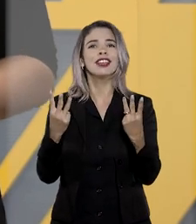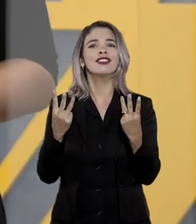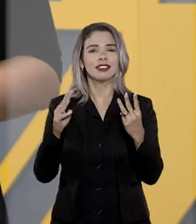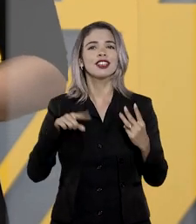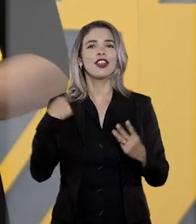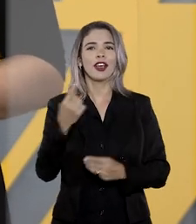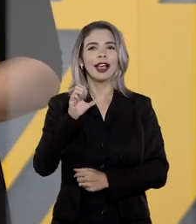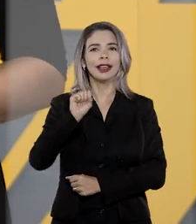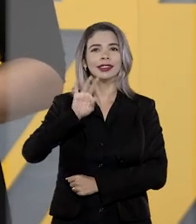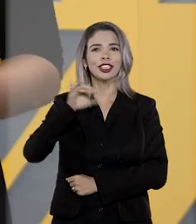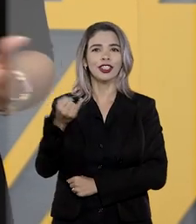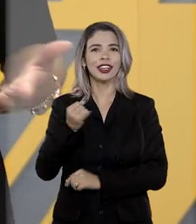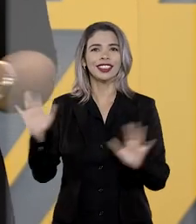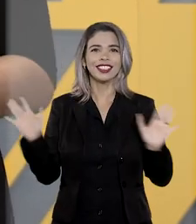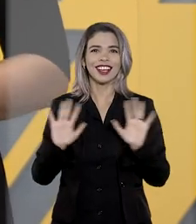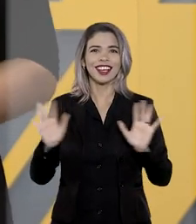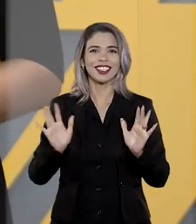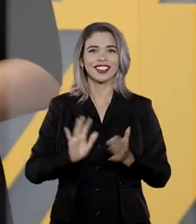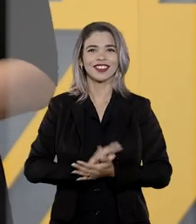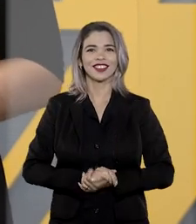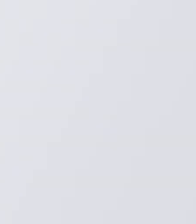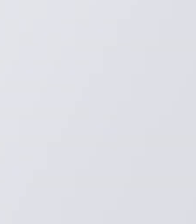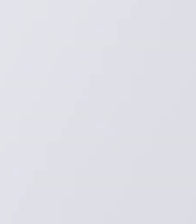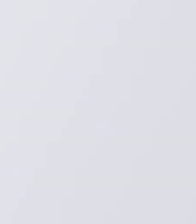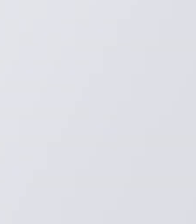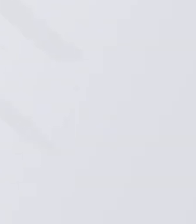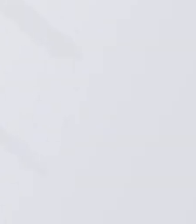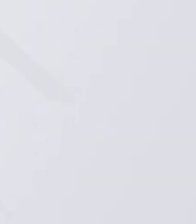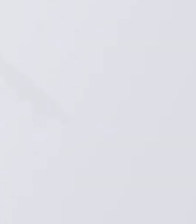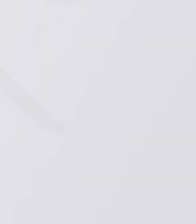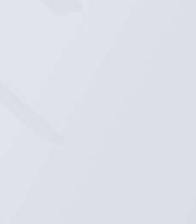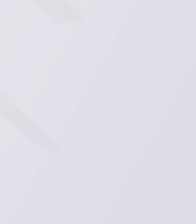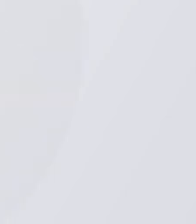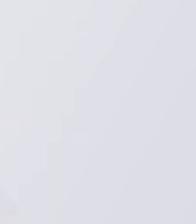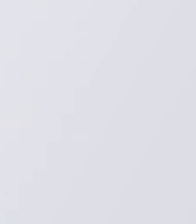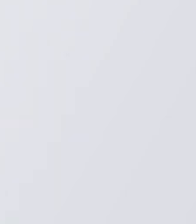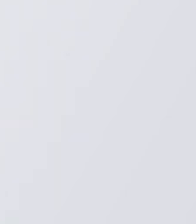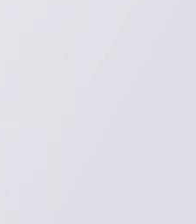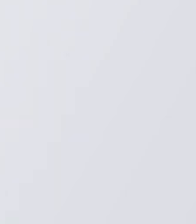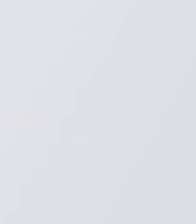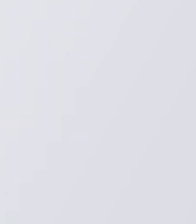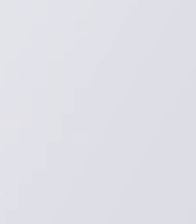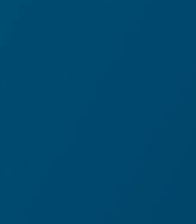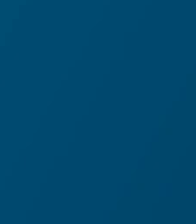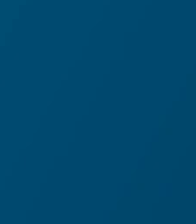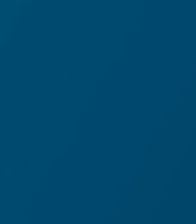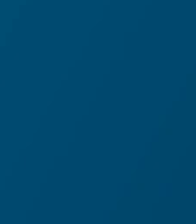e nas nossas redes sociais. Até a próxima!